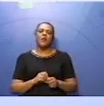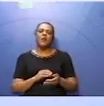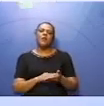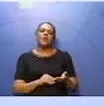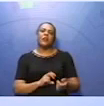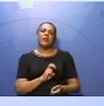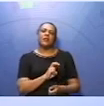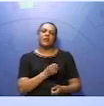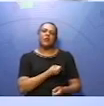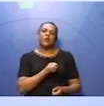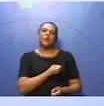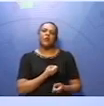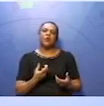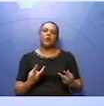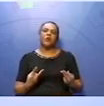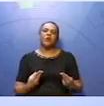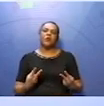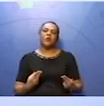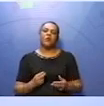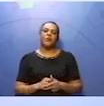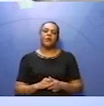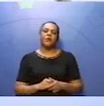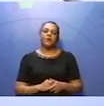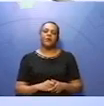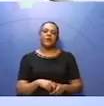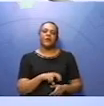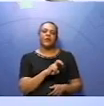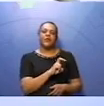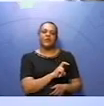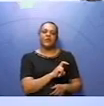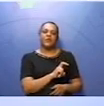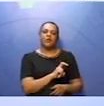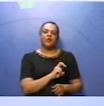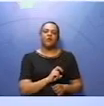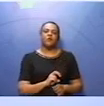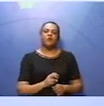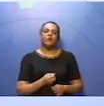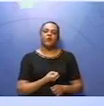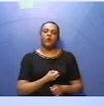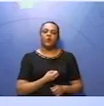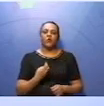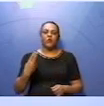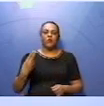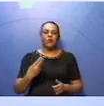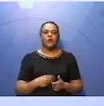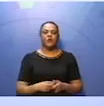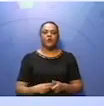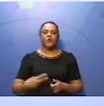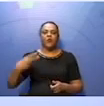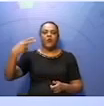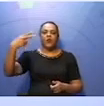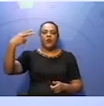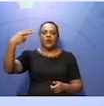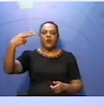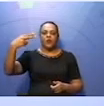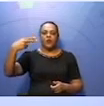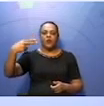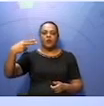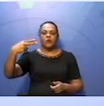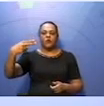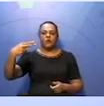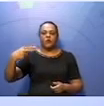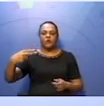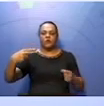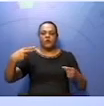números iguais. Então, peguei esse 5 número 2 e já vou colocar aqui dentro da raiz. Ó, é